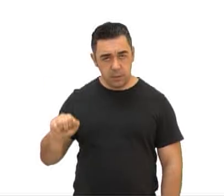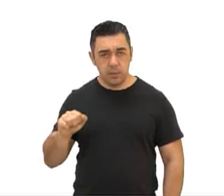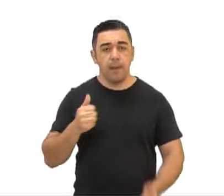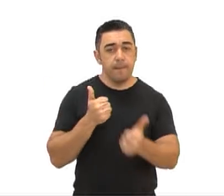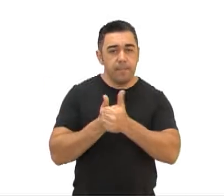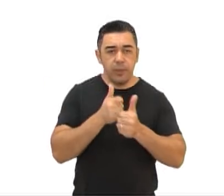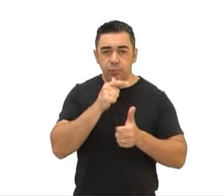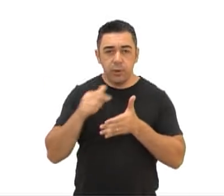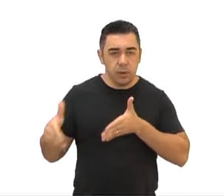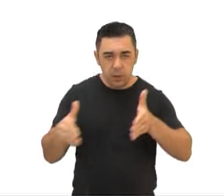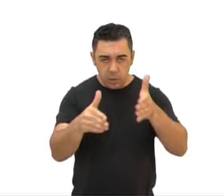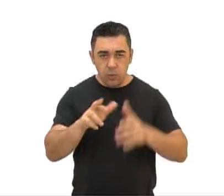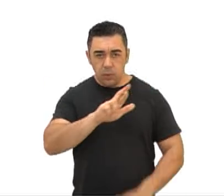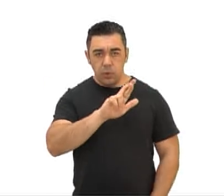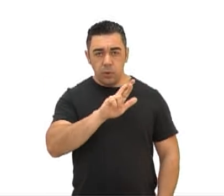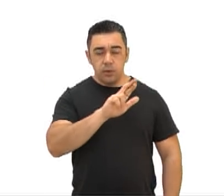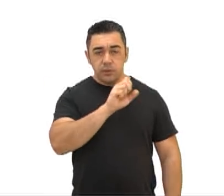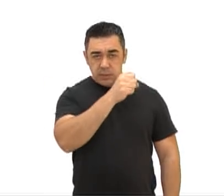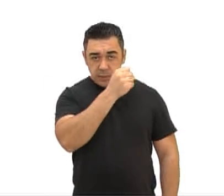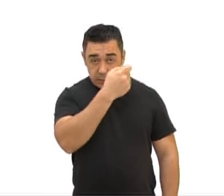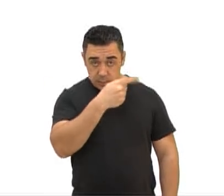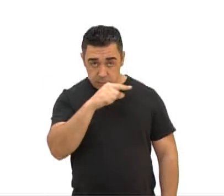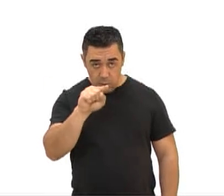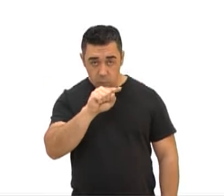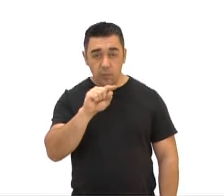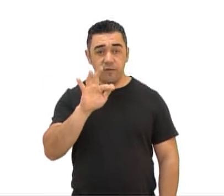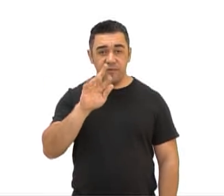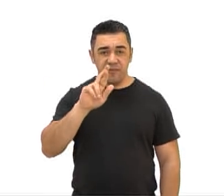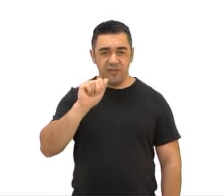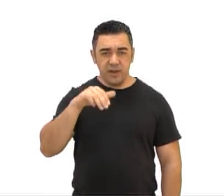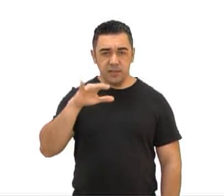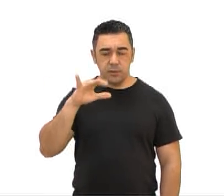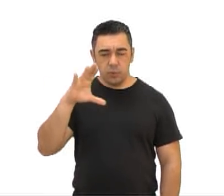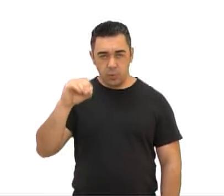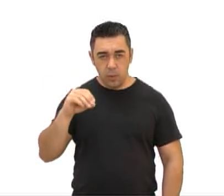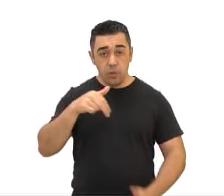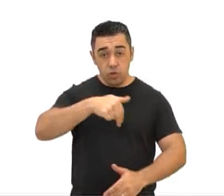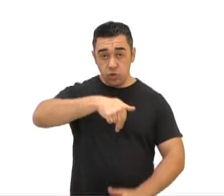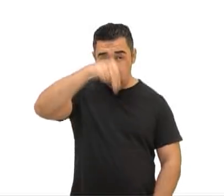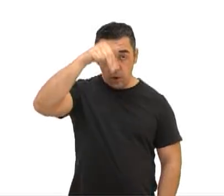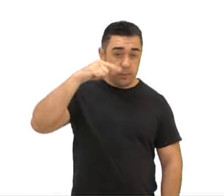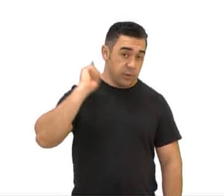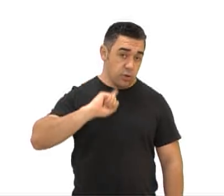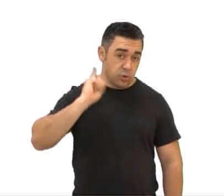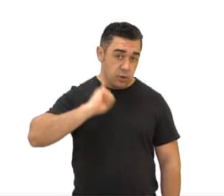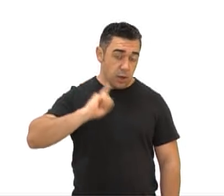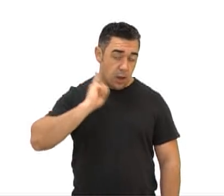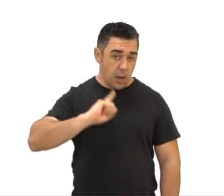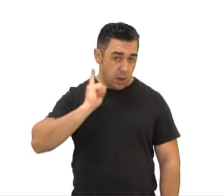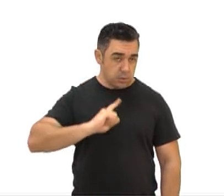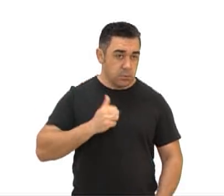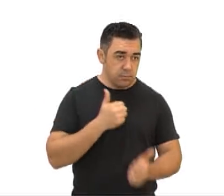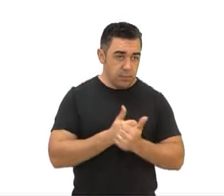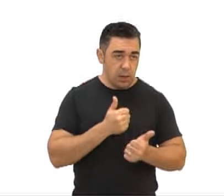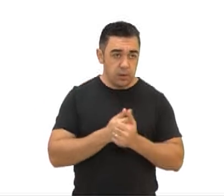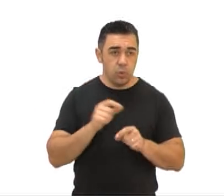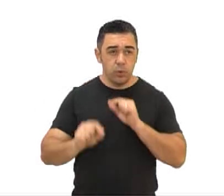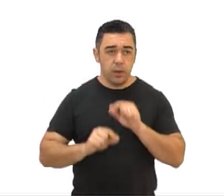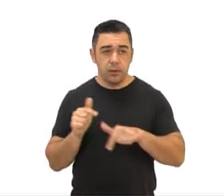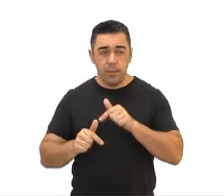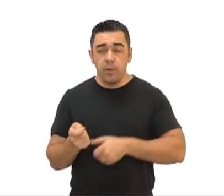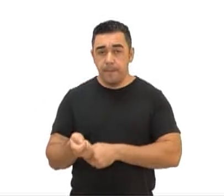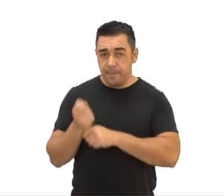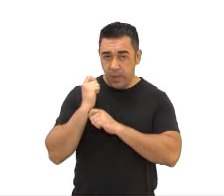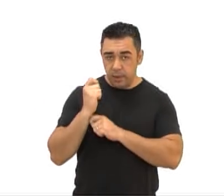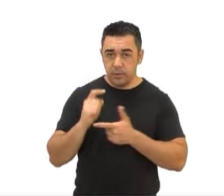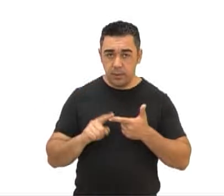São Francisco, também estão na porção mais ao norte de Minas Gerais, na região sudeste, certo? Qual atividade desenvolvem?